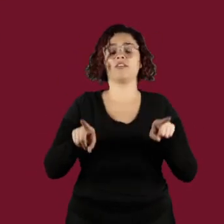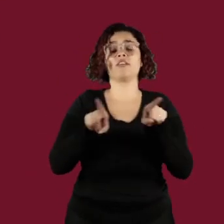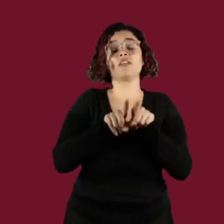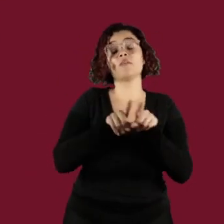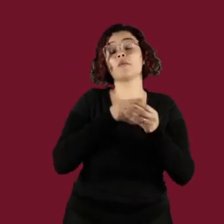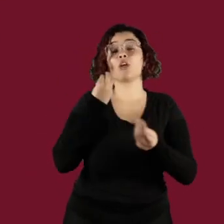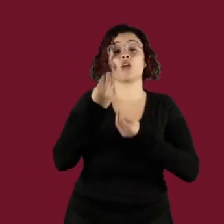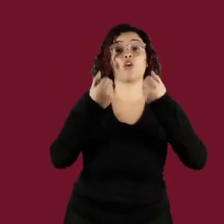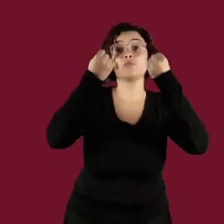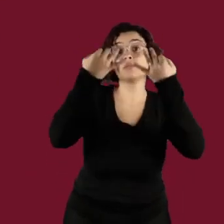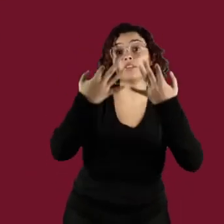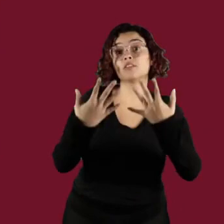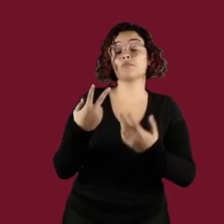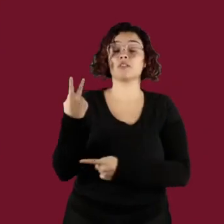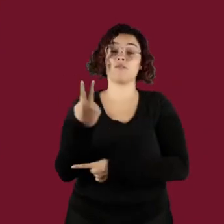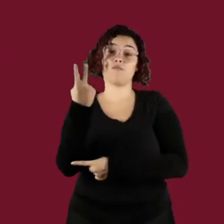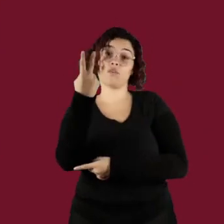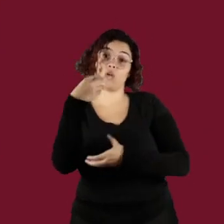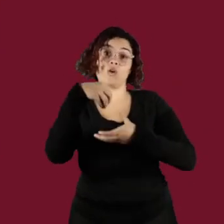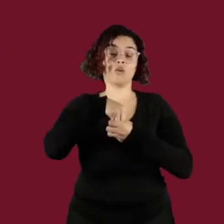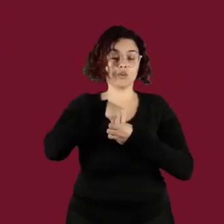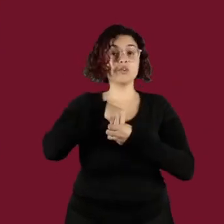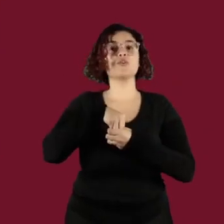da ONU no trabalho de vocês.